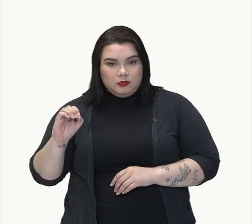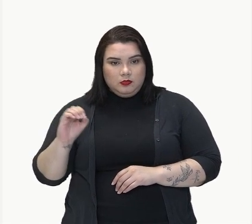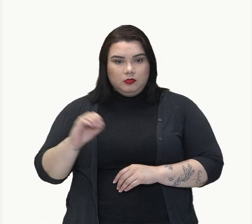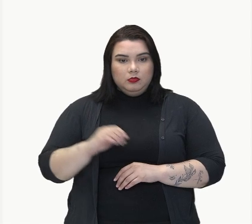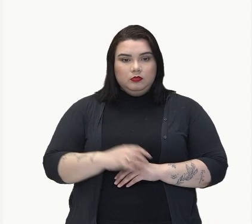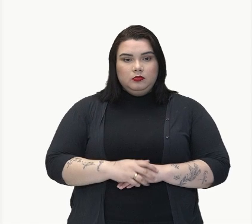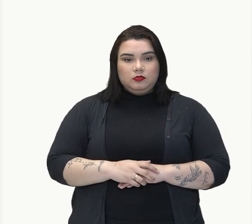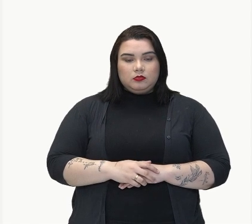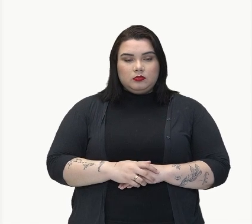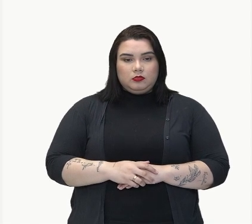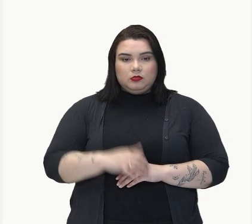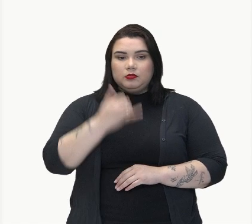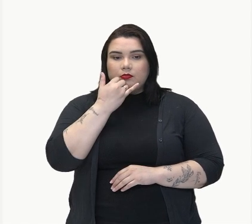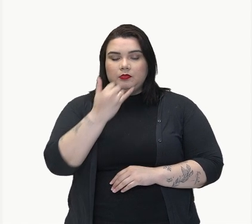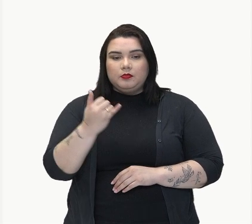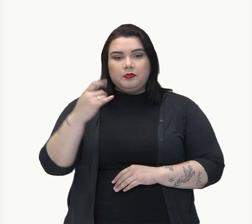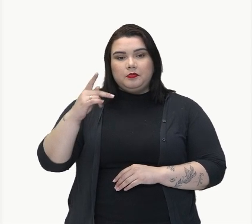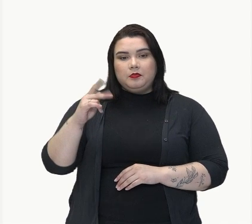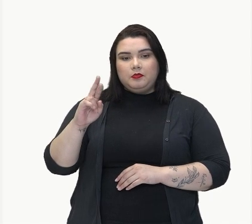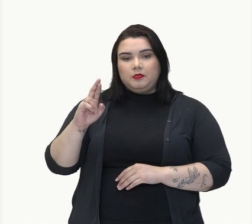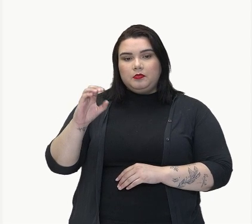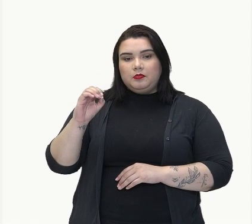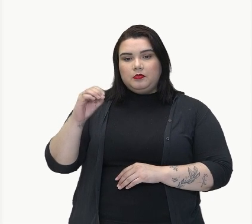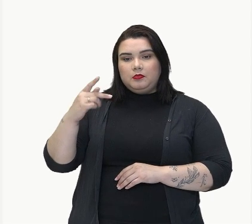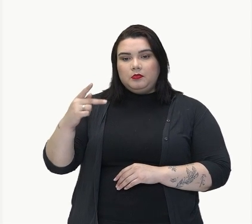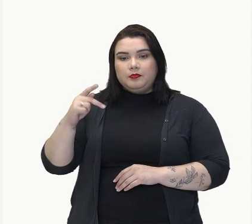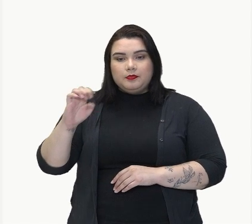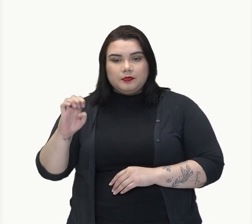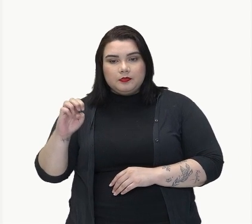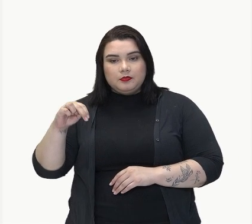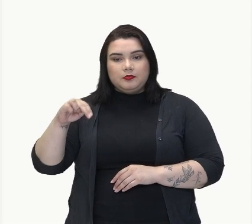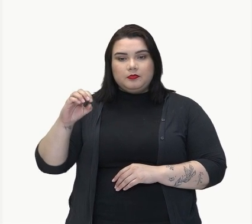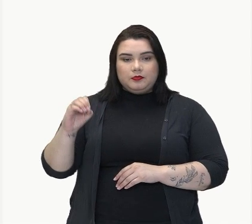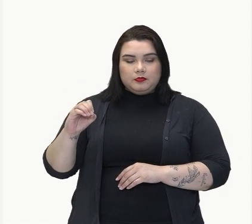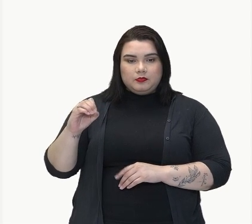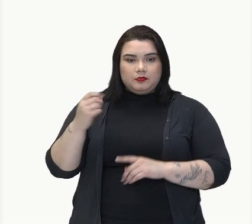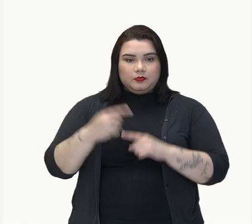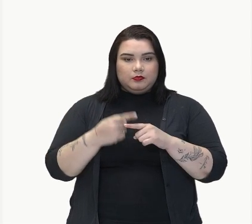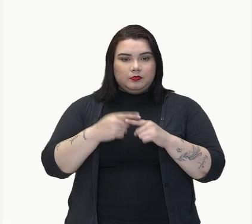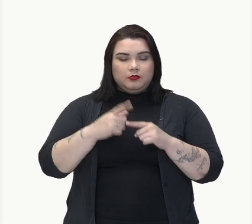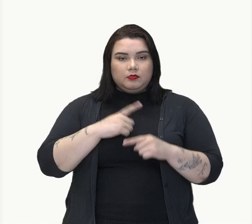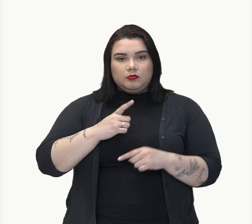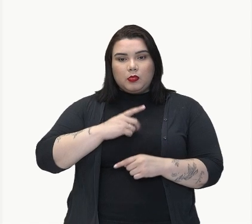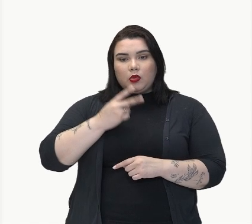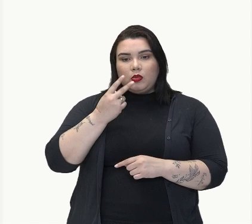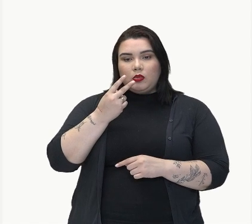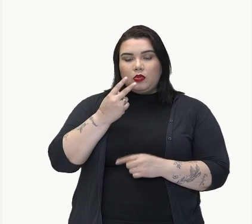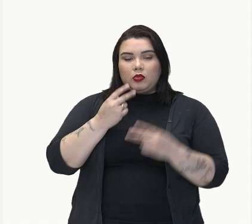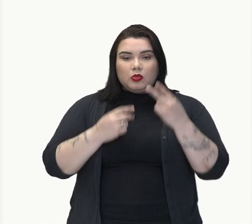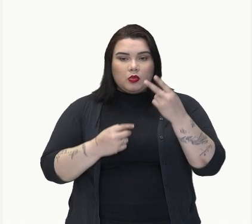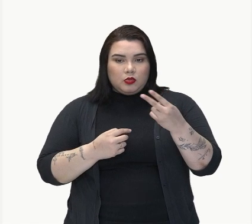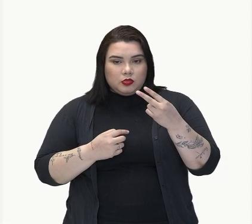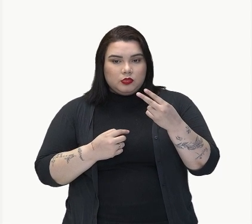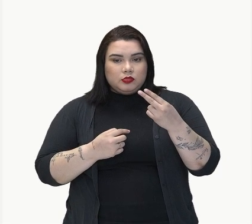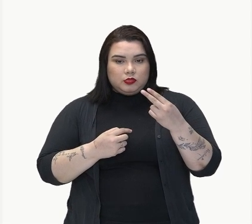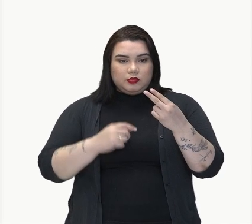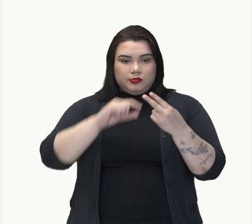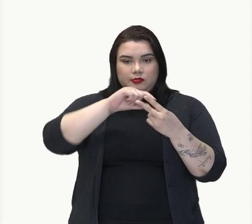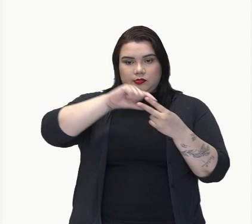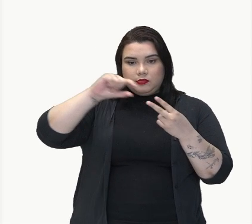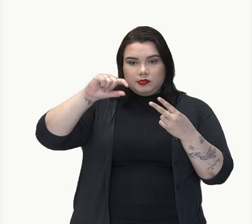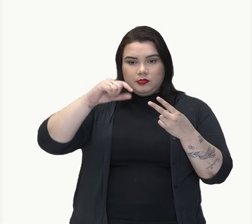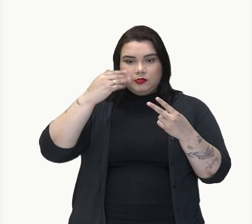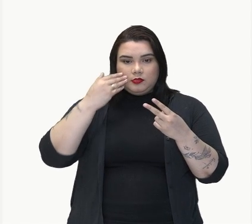Opa, propeno. Sabe por quê? Porque eu tenho uma ligação dupla. Por isso que é